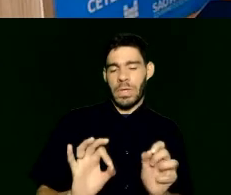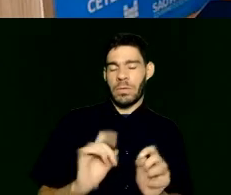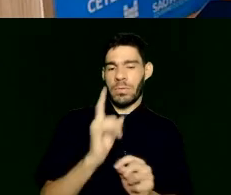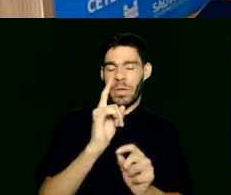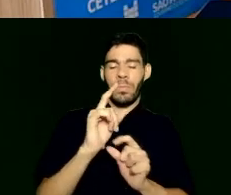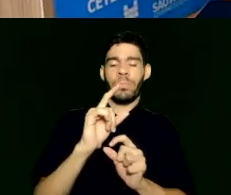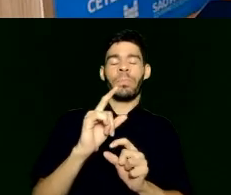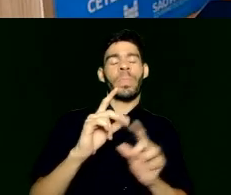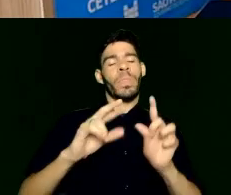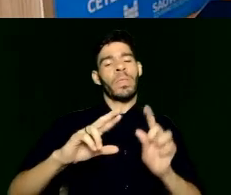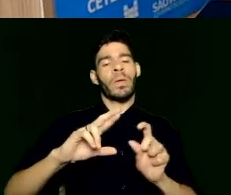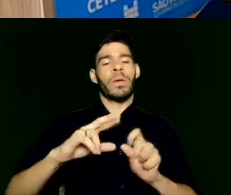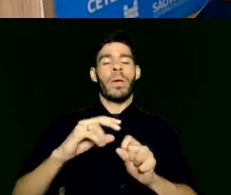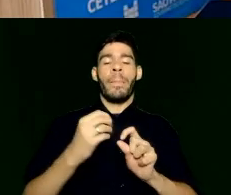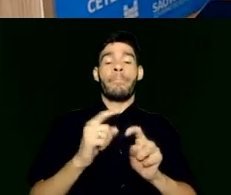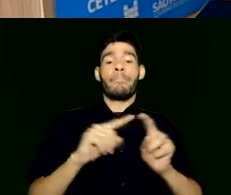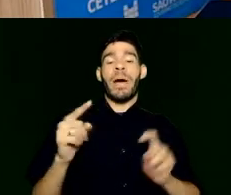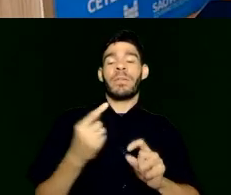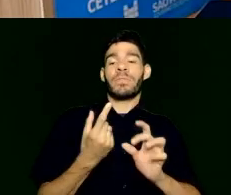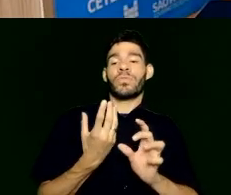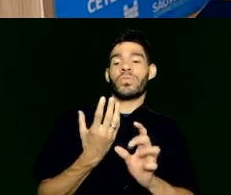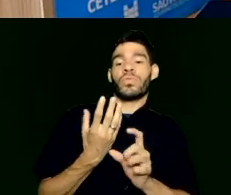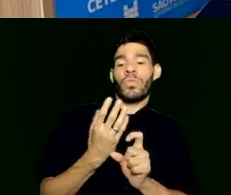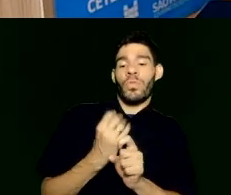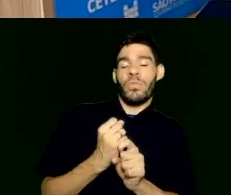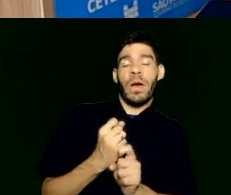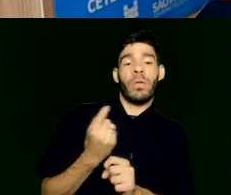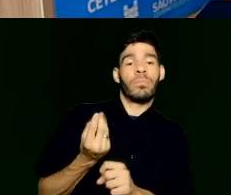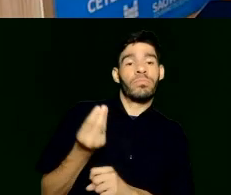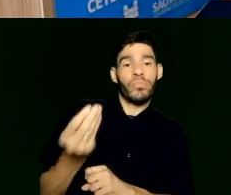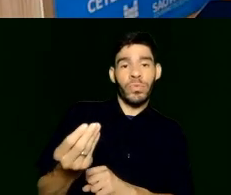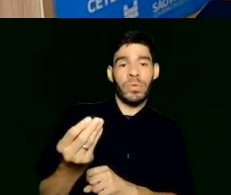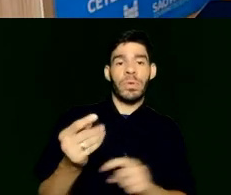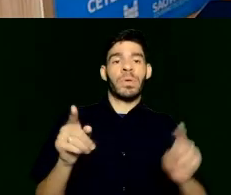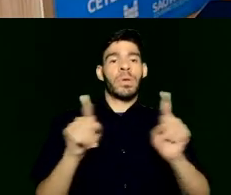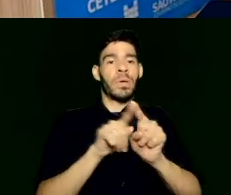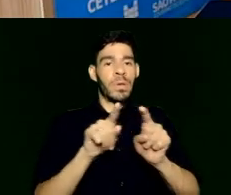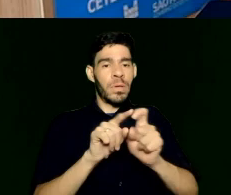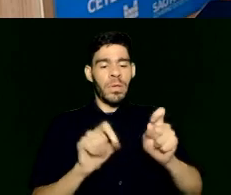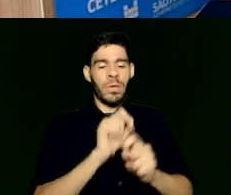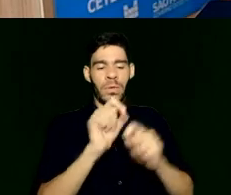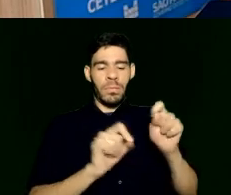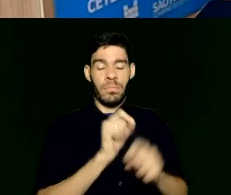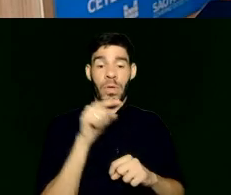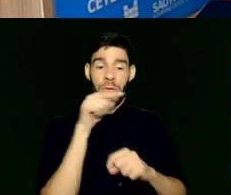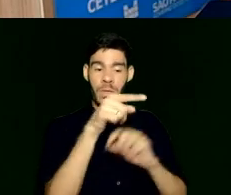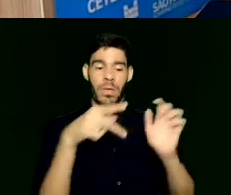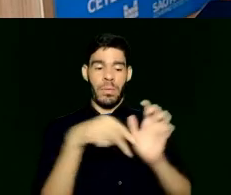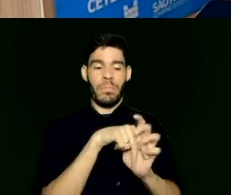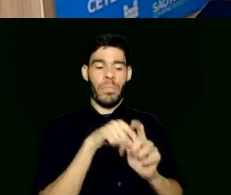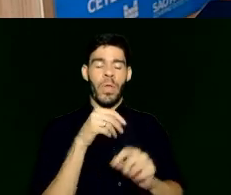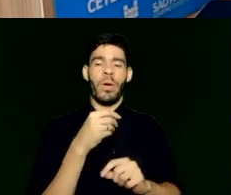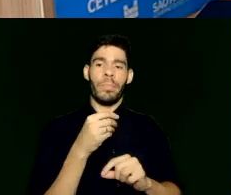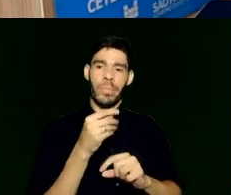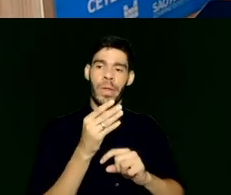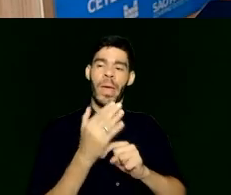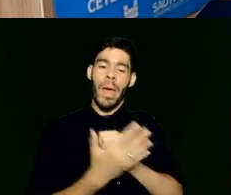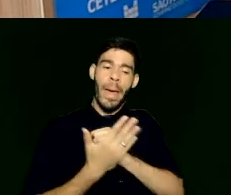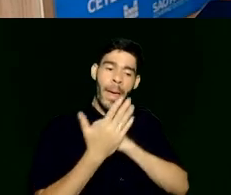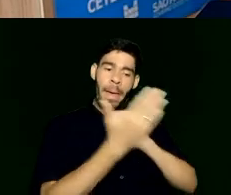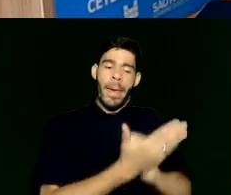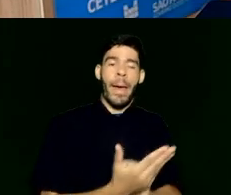via reciclagem, mas sim em valores empregados, destinando-se também esses valores para